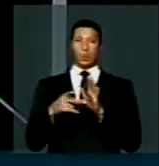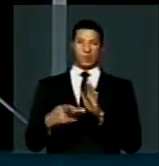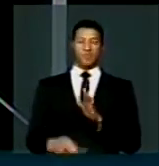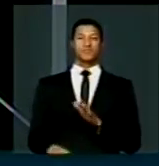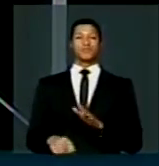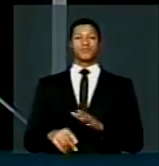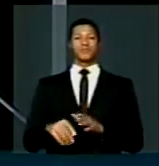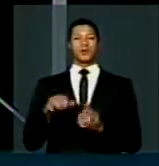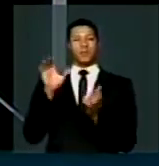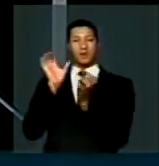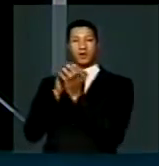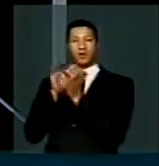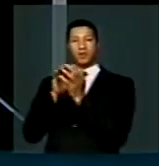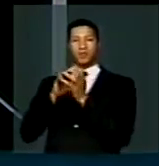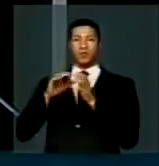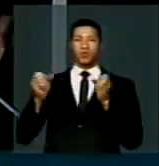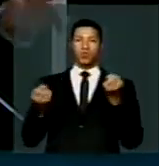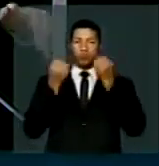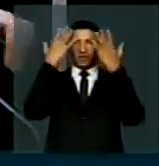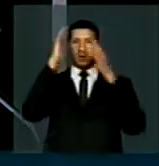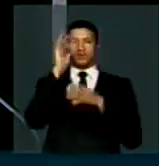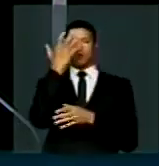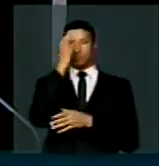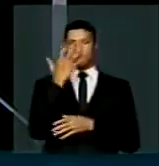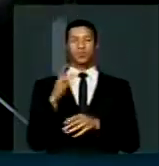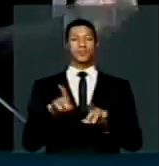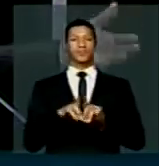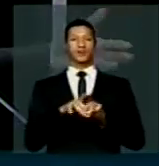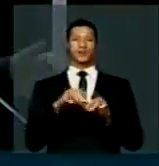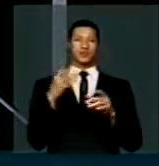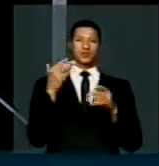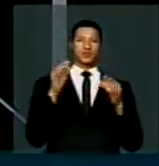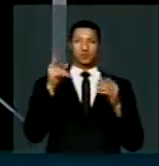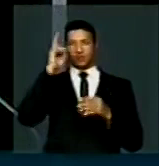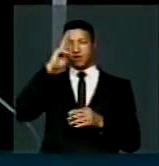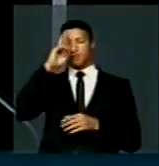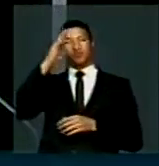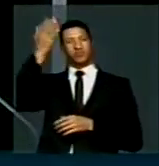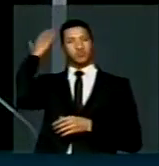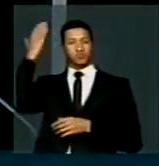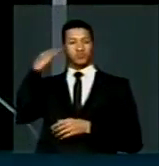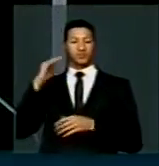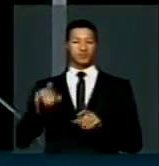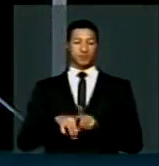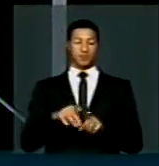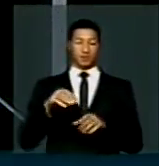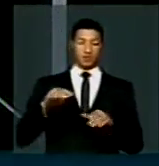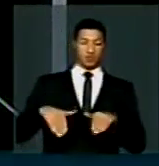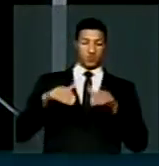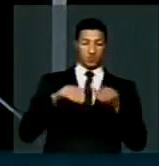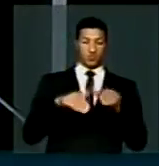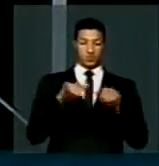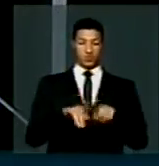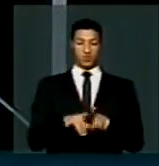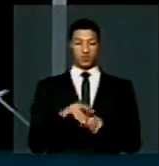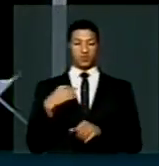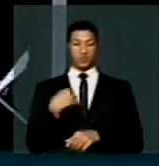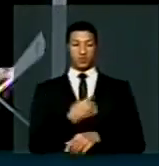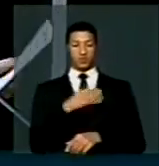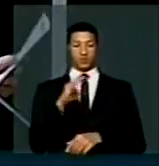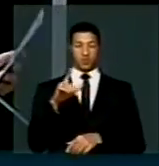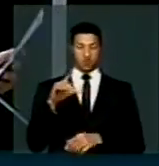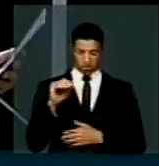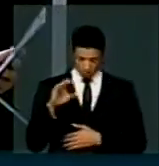nos carnavais pernambucanos, relembrando os velhos carnavais, as marchinhas. Este